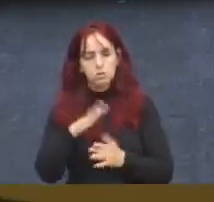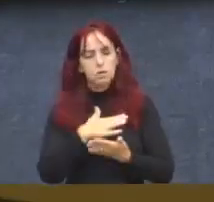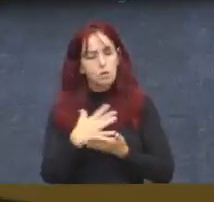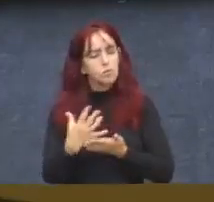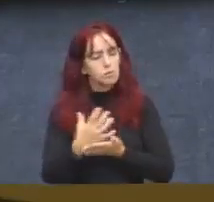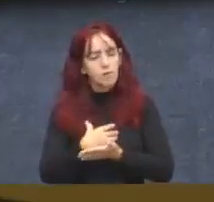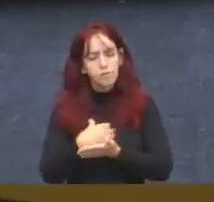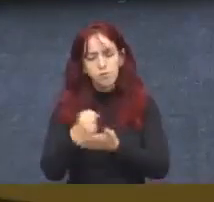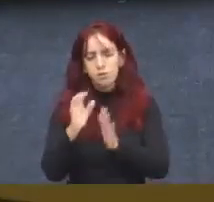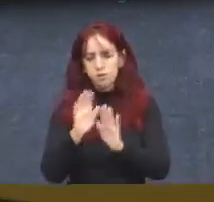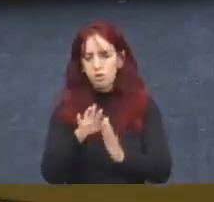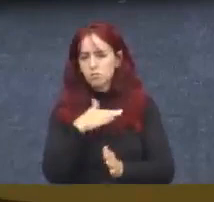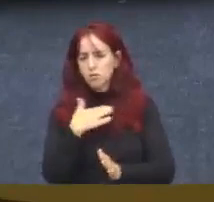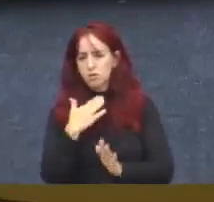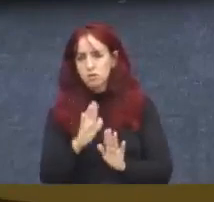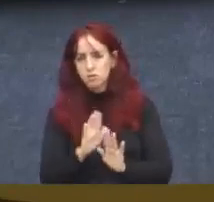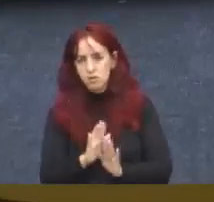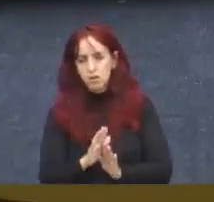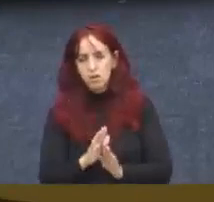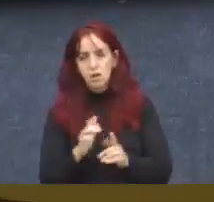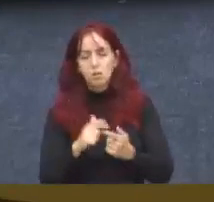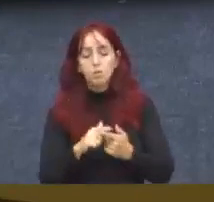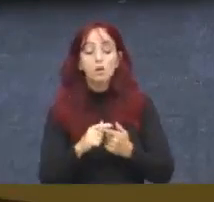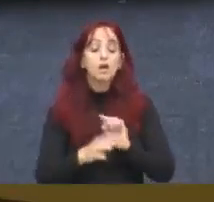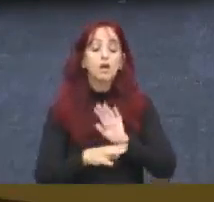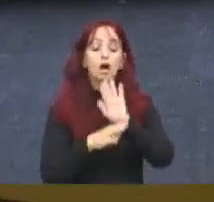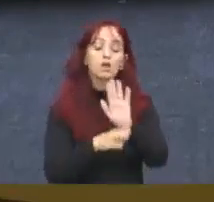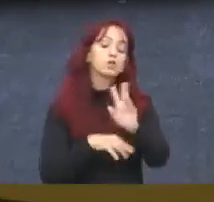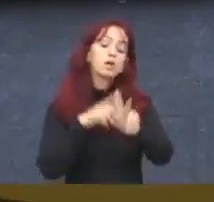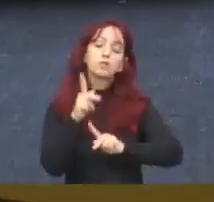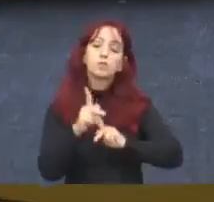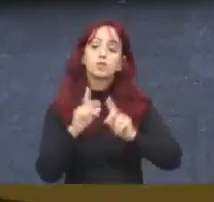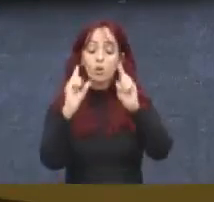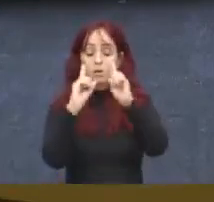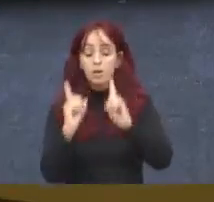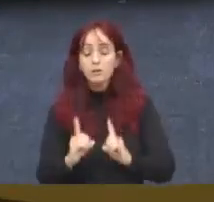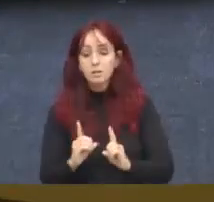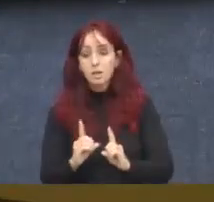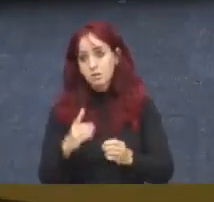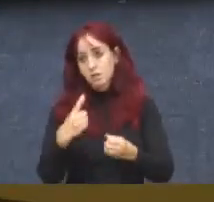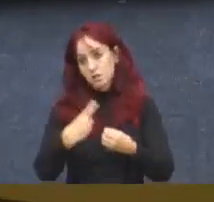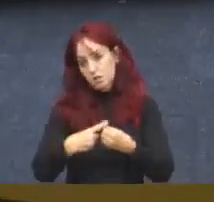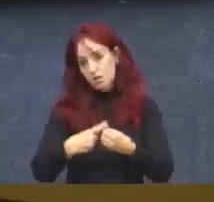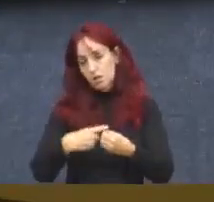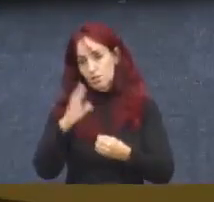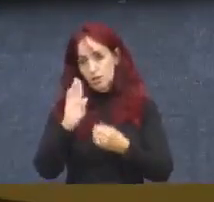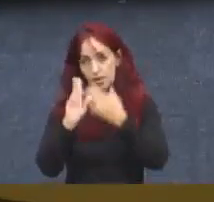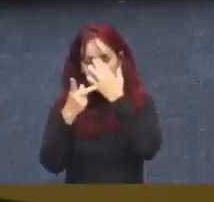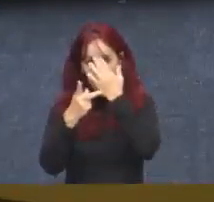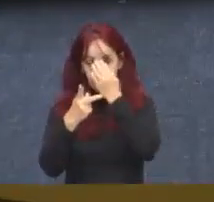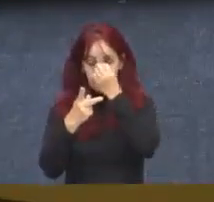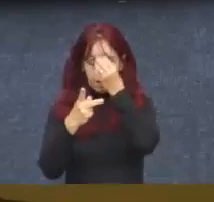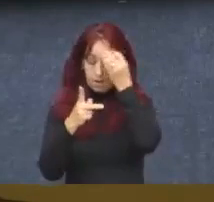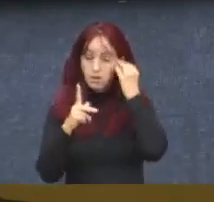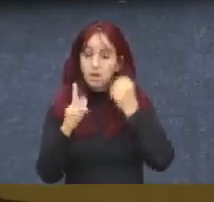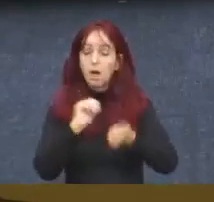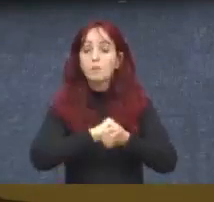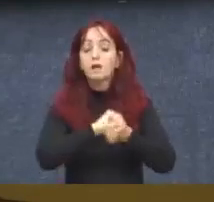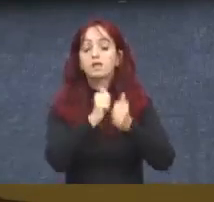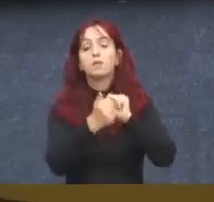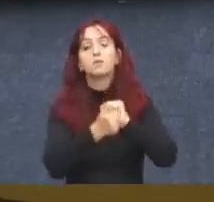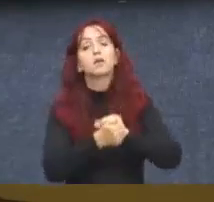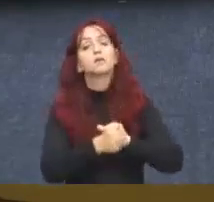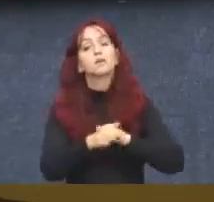muito trabalho a favor das pessoas com deficiência na cidade. É uma adaptação às normas federais da Associação Brasileira de